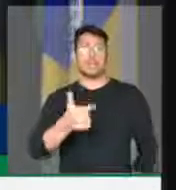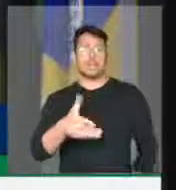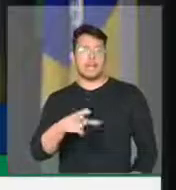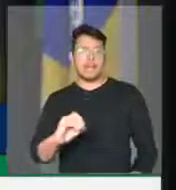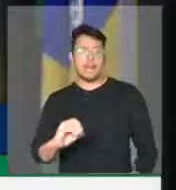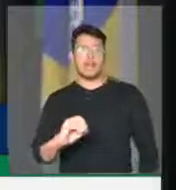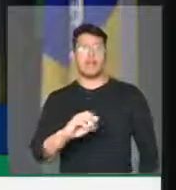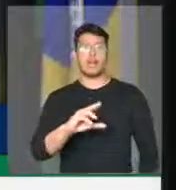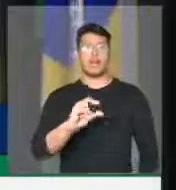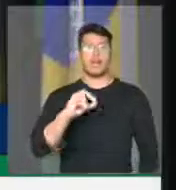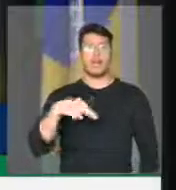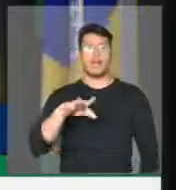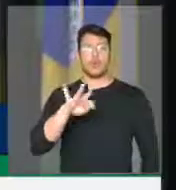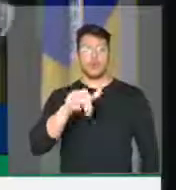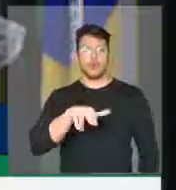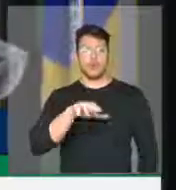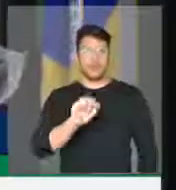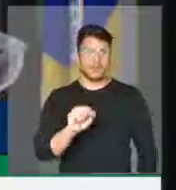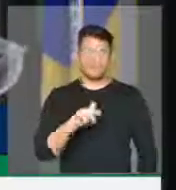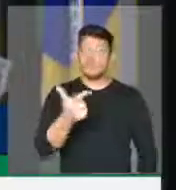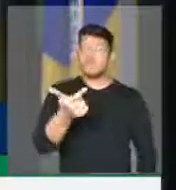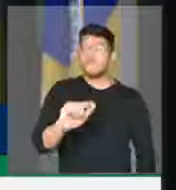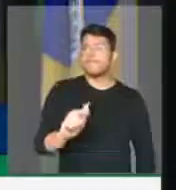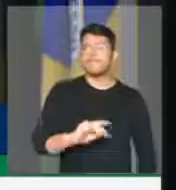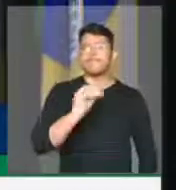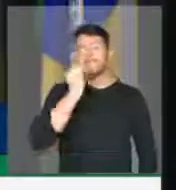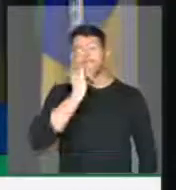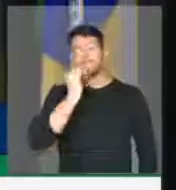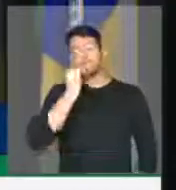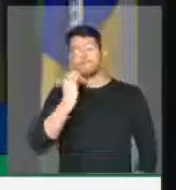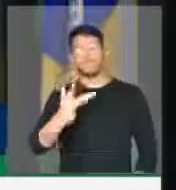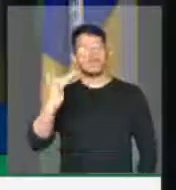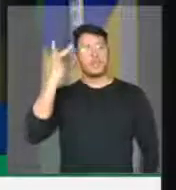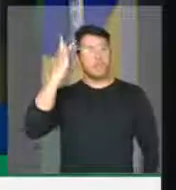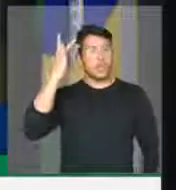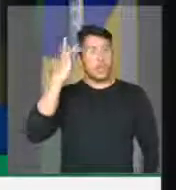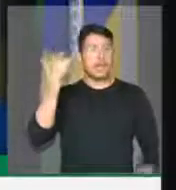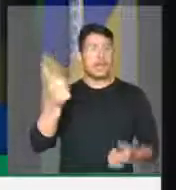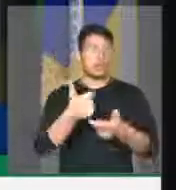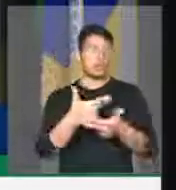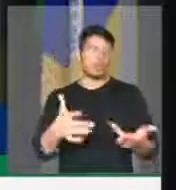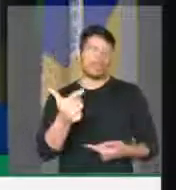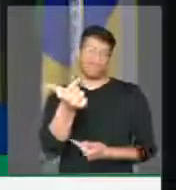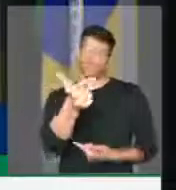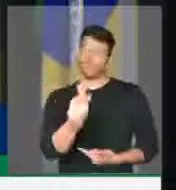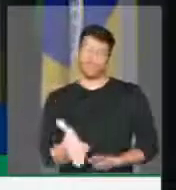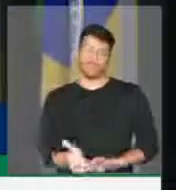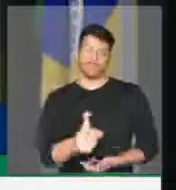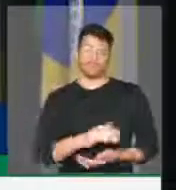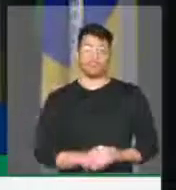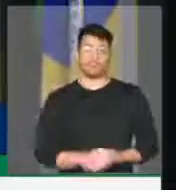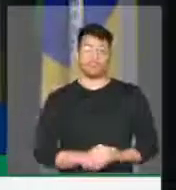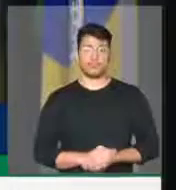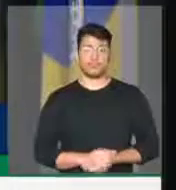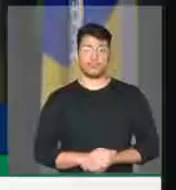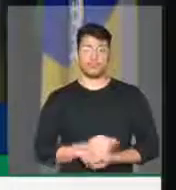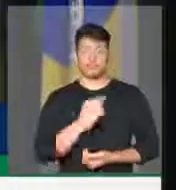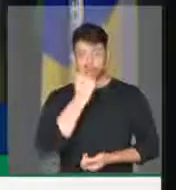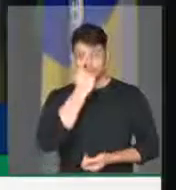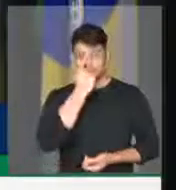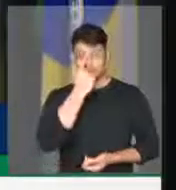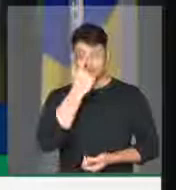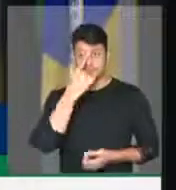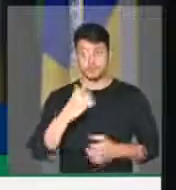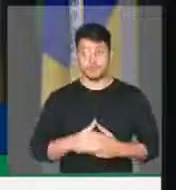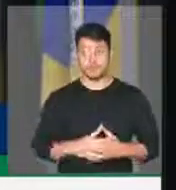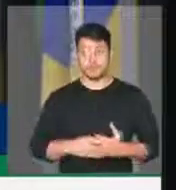Confins, não tem a modernidade necessária para aeroportos dessa natureza. Portanto, senhor presidente,